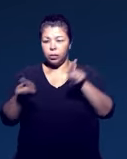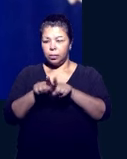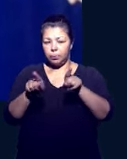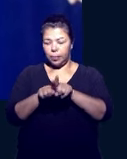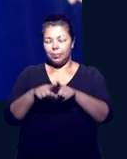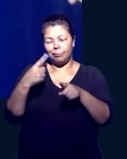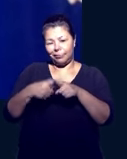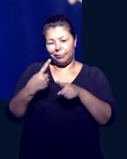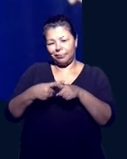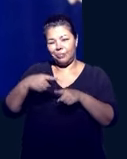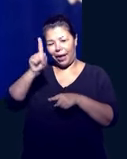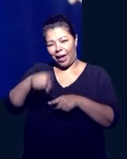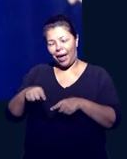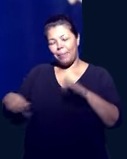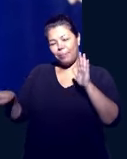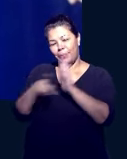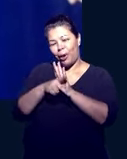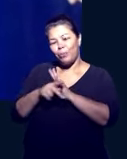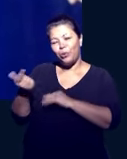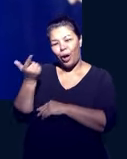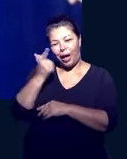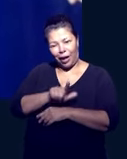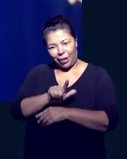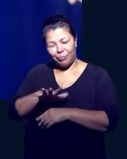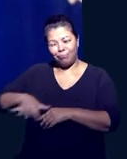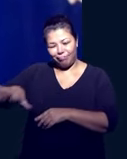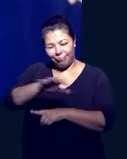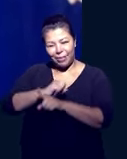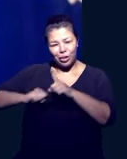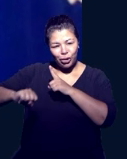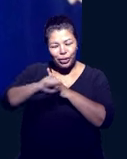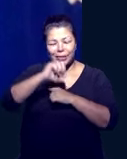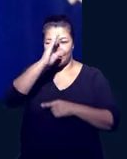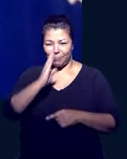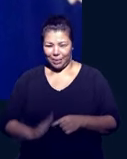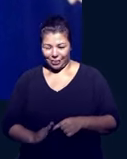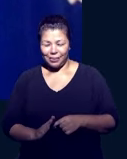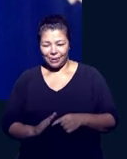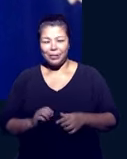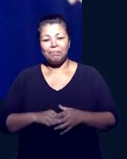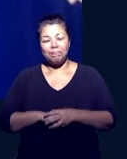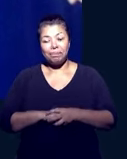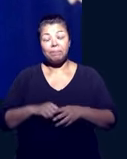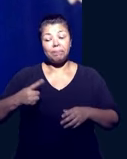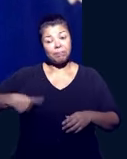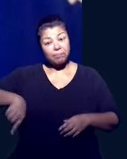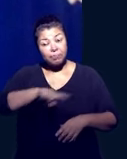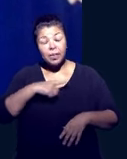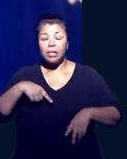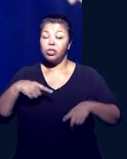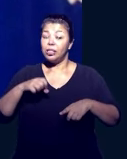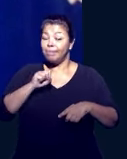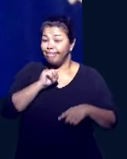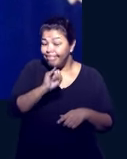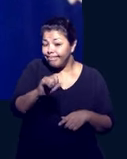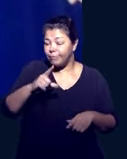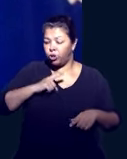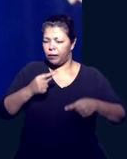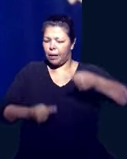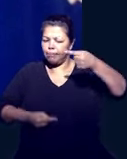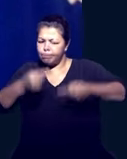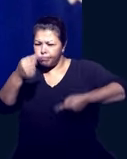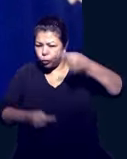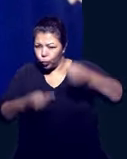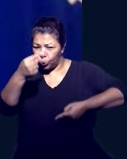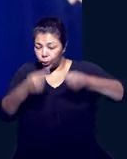brasileira ter um legislativo subjulgar ao executivo ou vice--versa é algo muito negativo nefasto até para